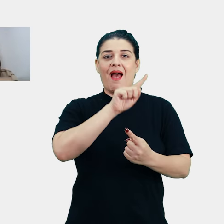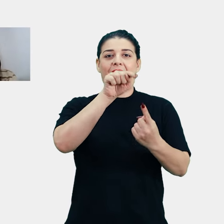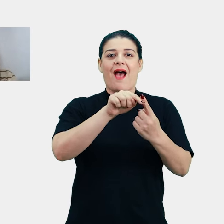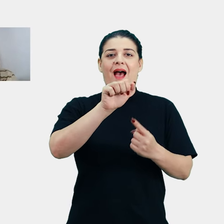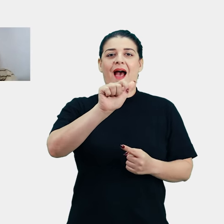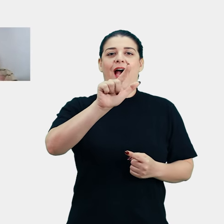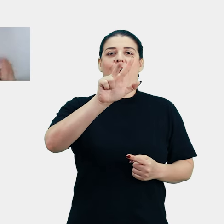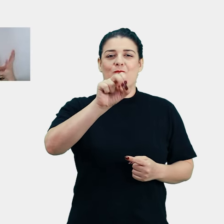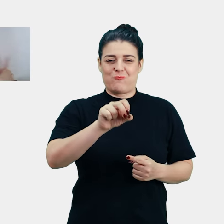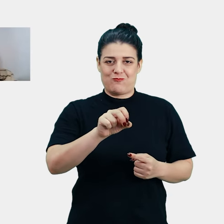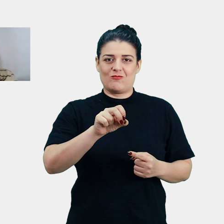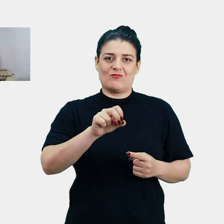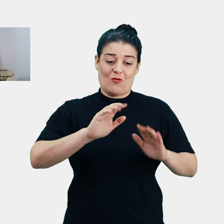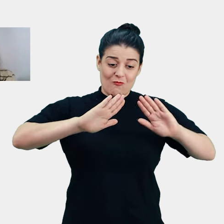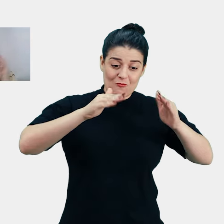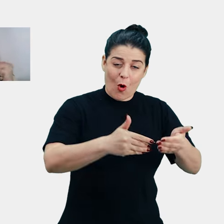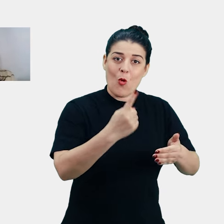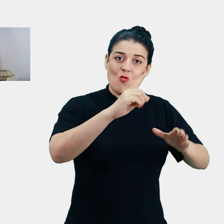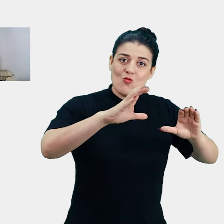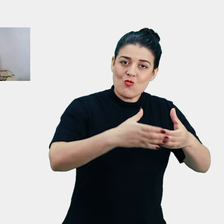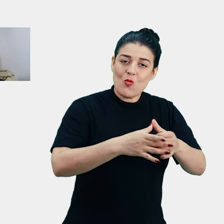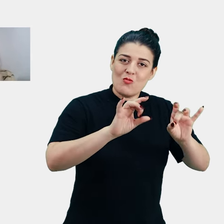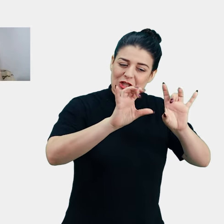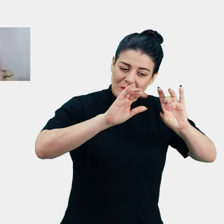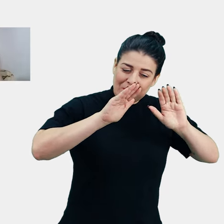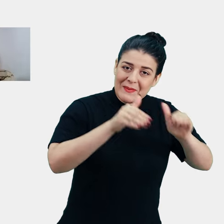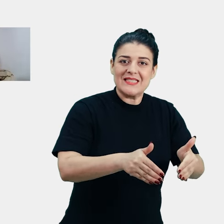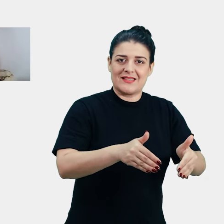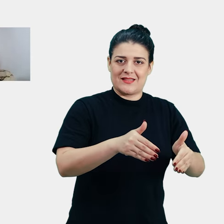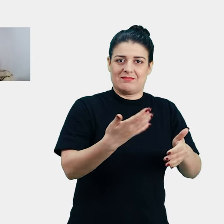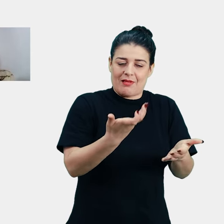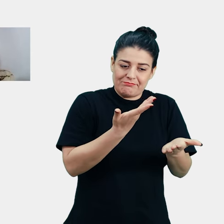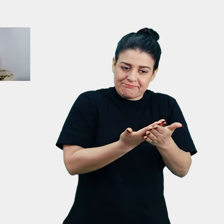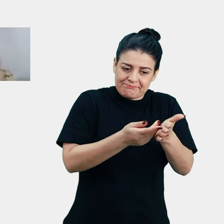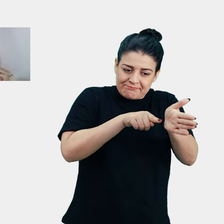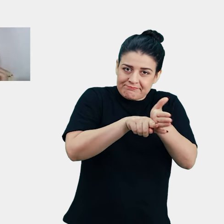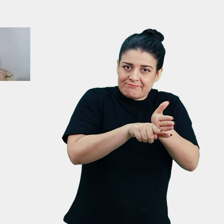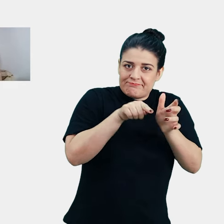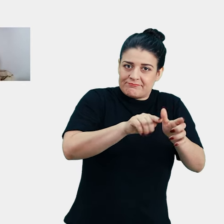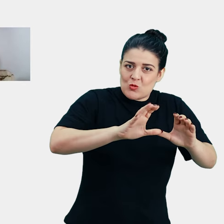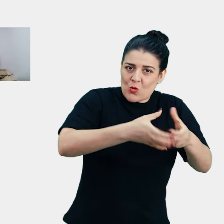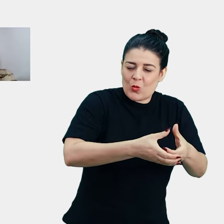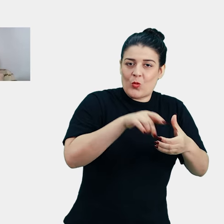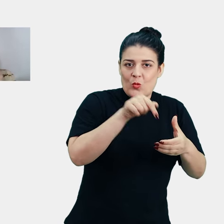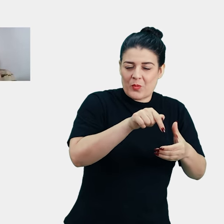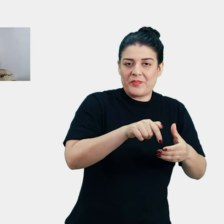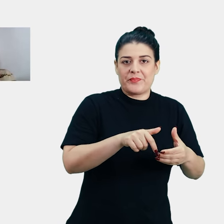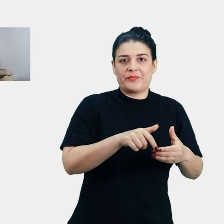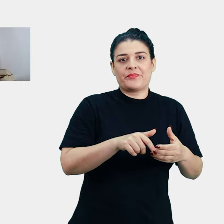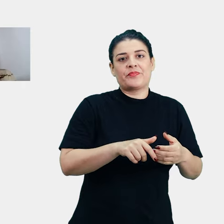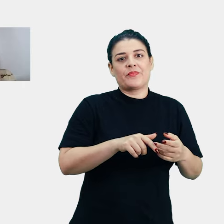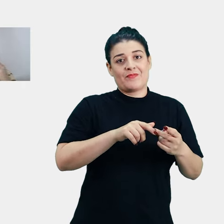é direcionado. Você tem um grupo específico de substâncias que você quer investigar. E aí,